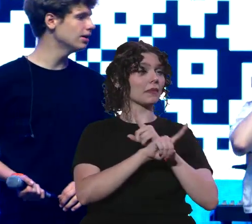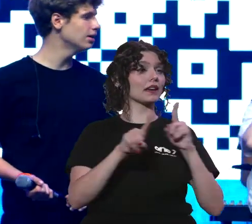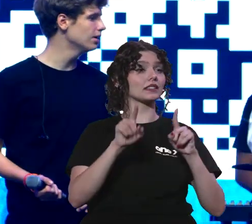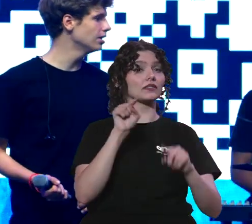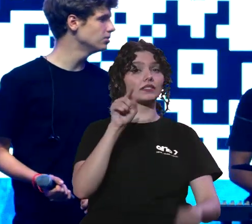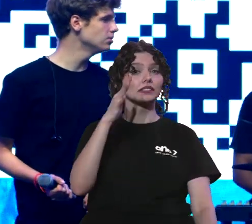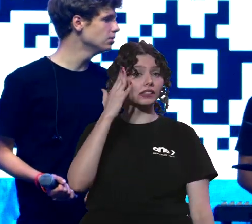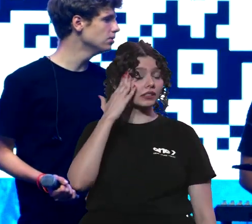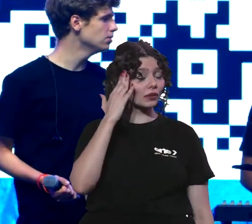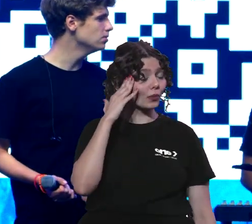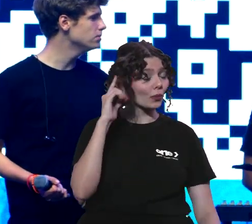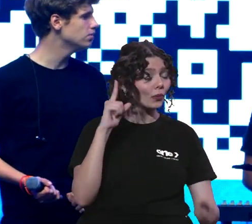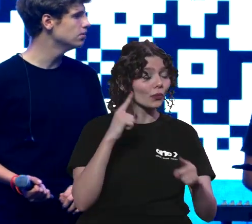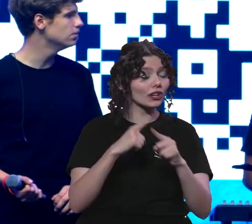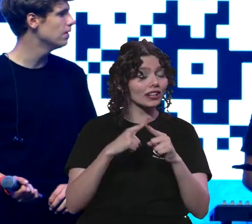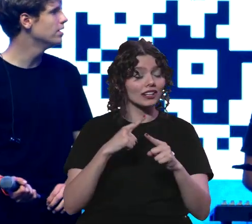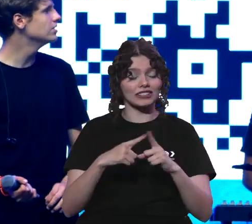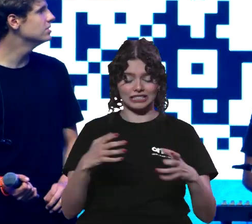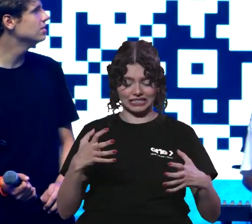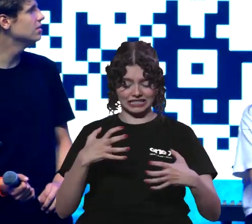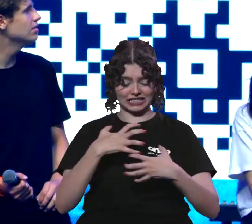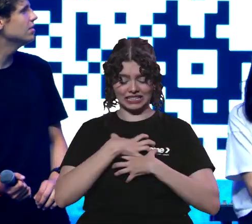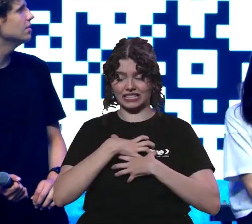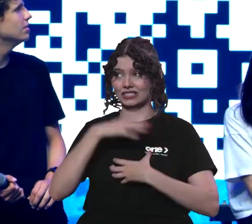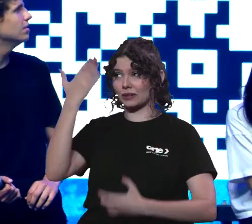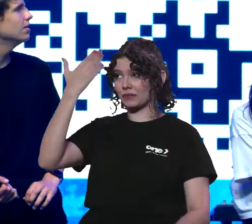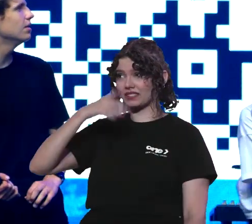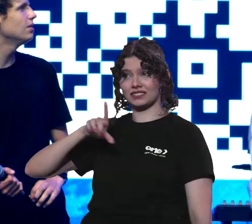que você não sente a presença de Deus.